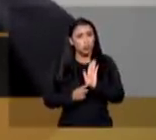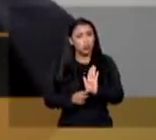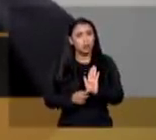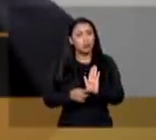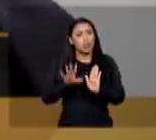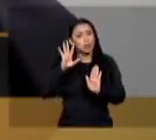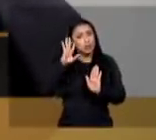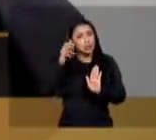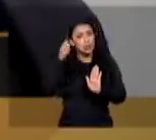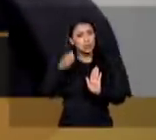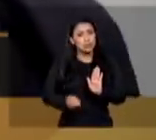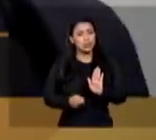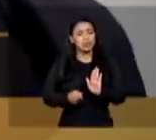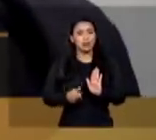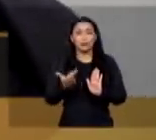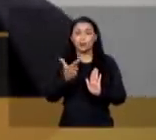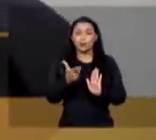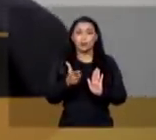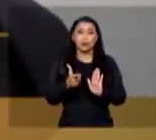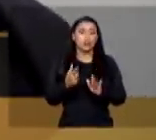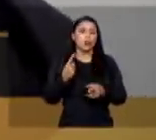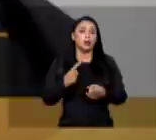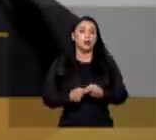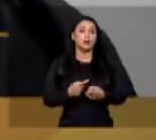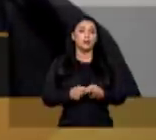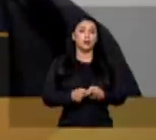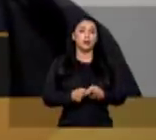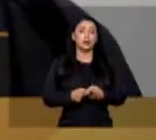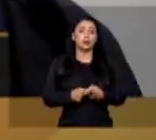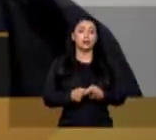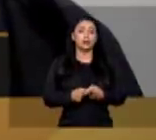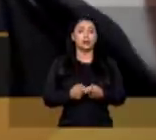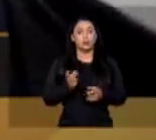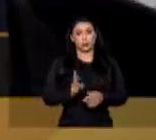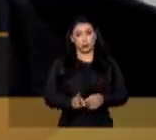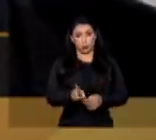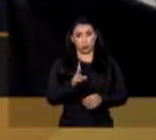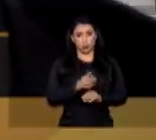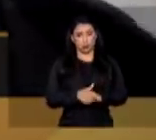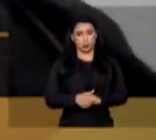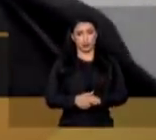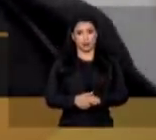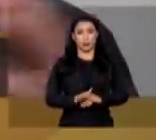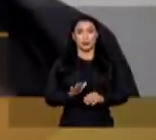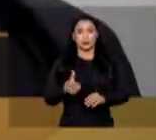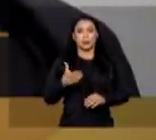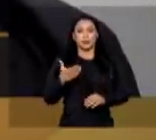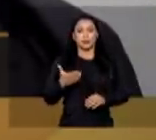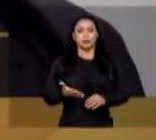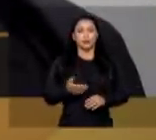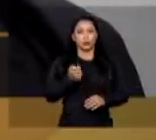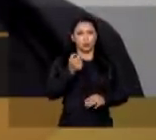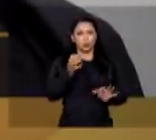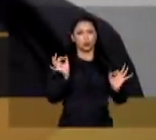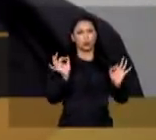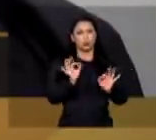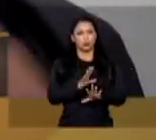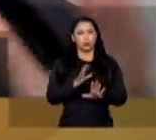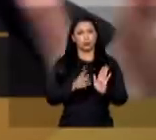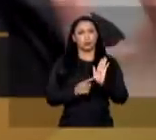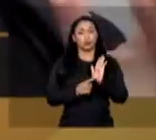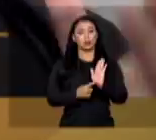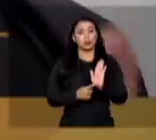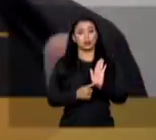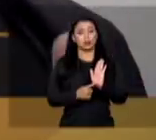à impetração, não mais subsistia razão para o seu prosseguimento. Portanto, eu estou encerrando, senhores ministros, dizendo o seguinte: